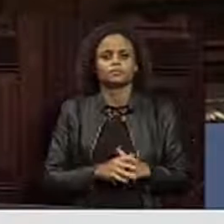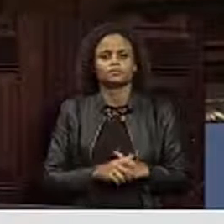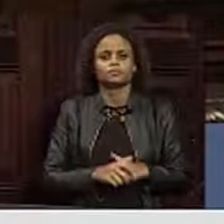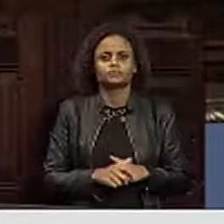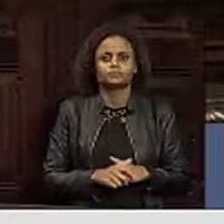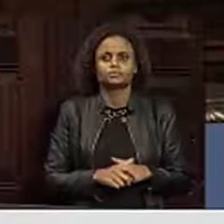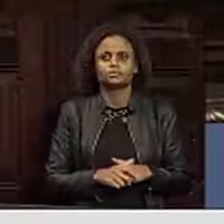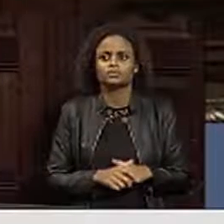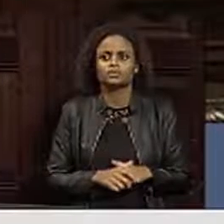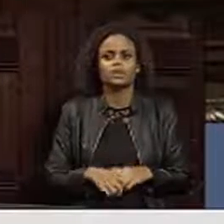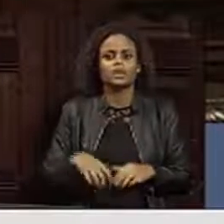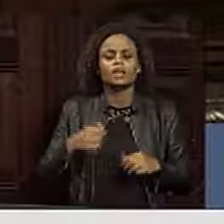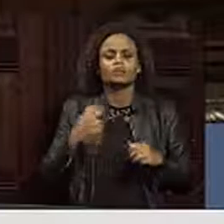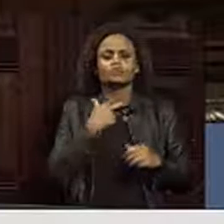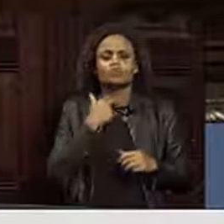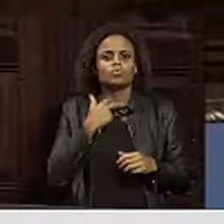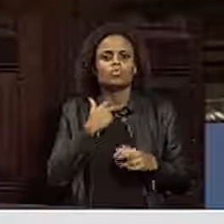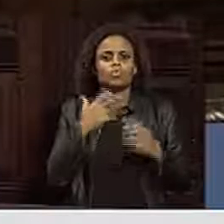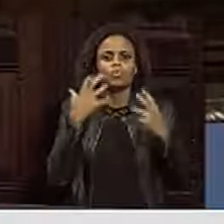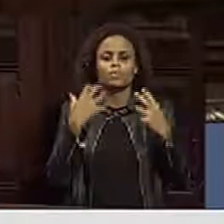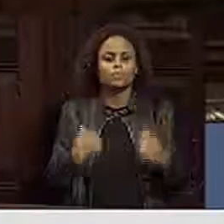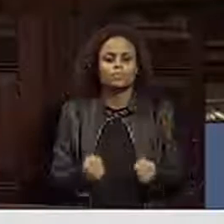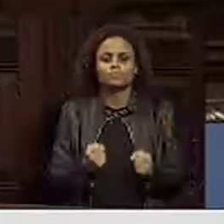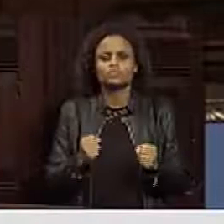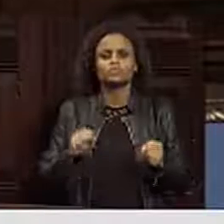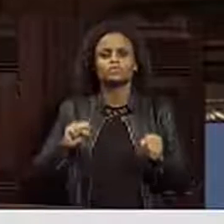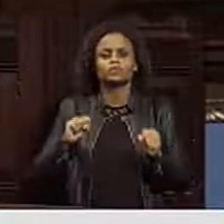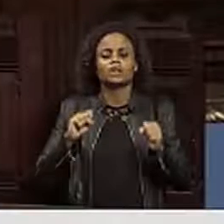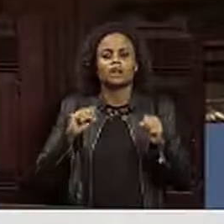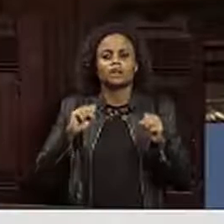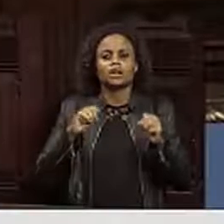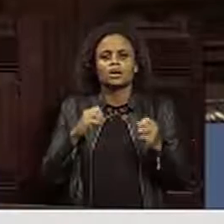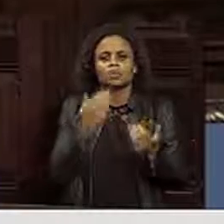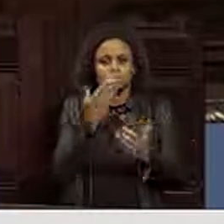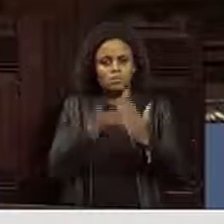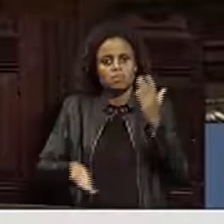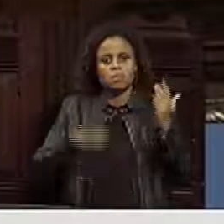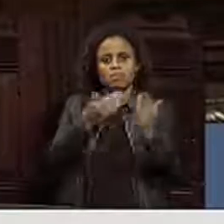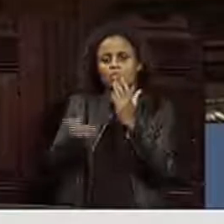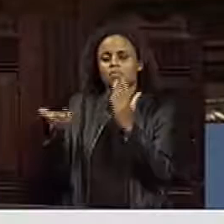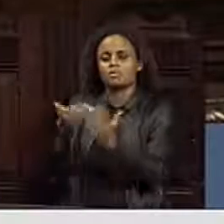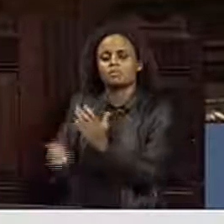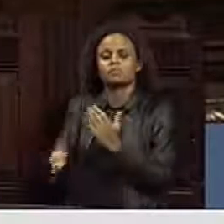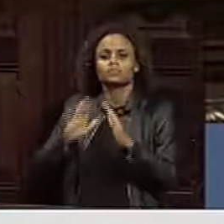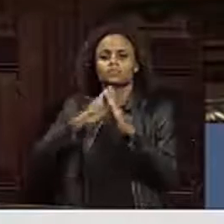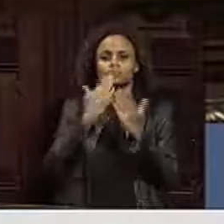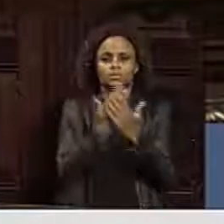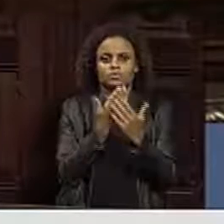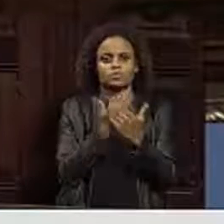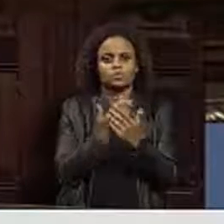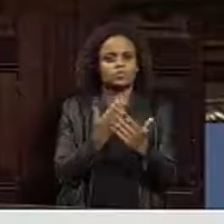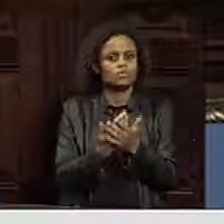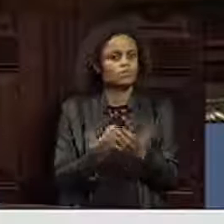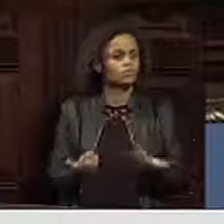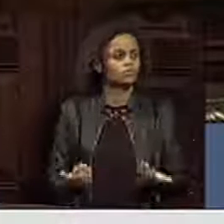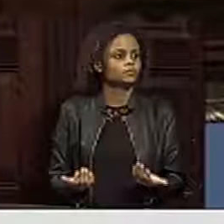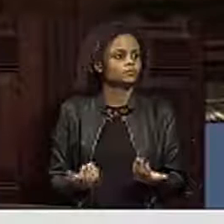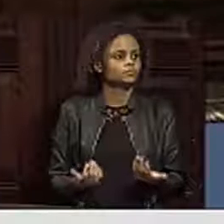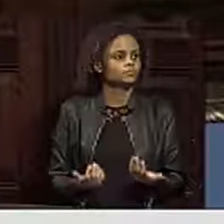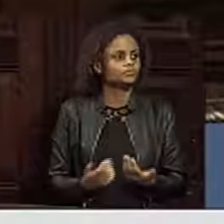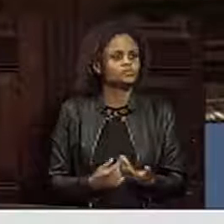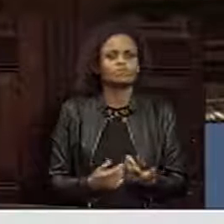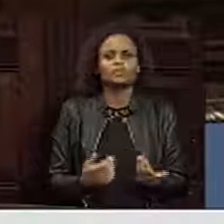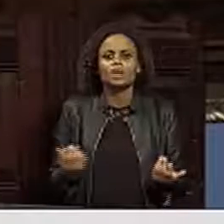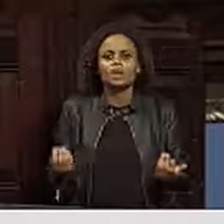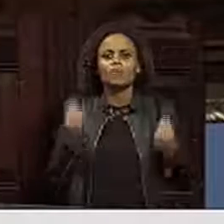que não aceitem esse destino cruel que se abateu sobre o Estado do Rio de Janeiro. Não é possível que a população